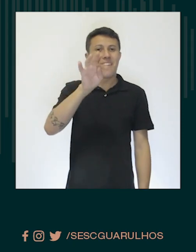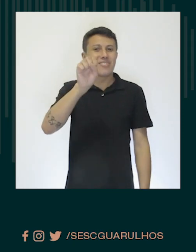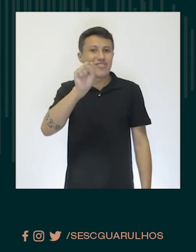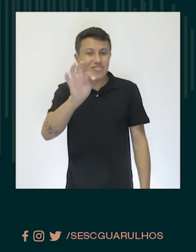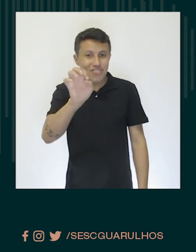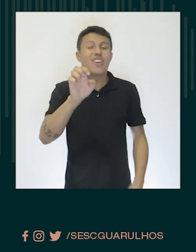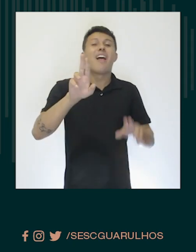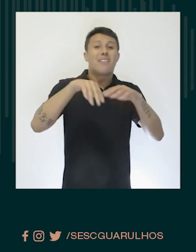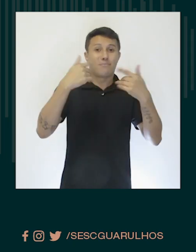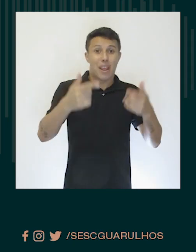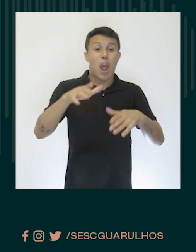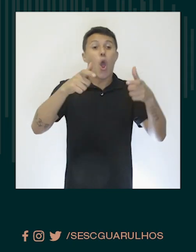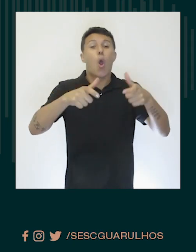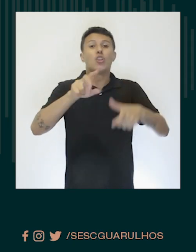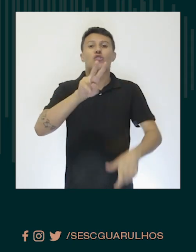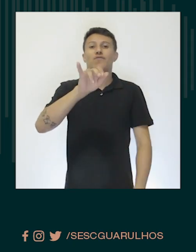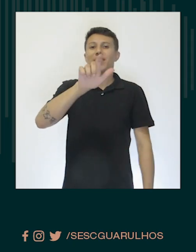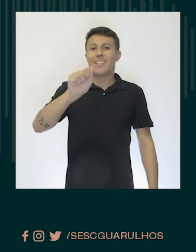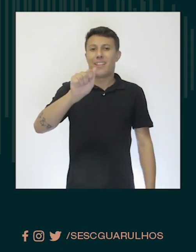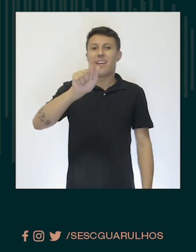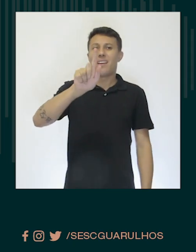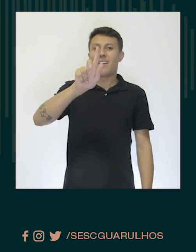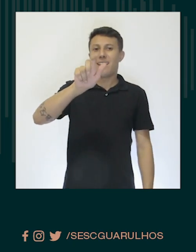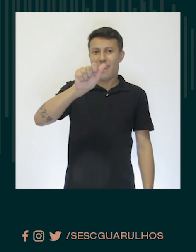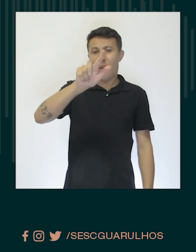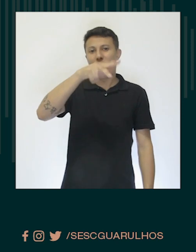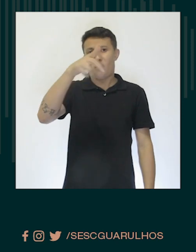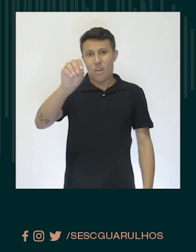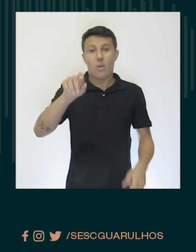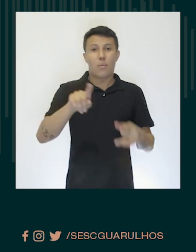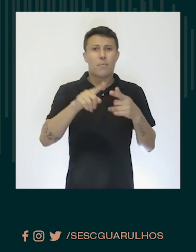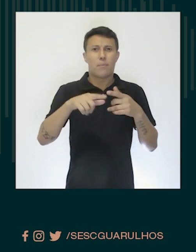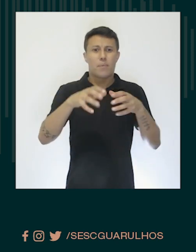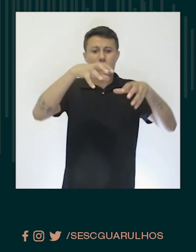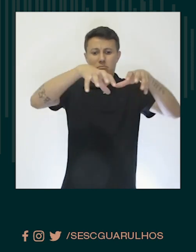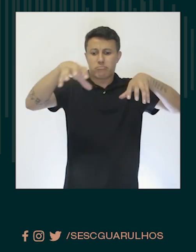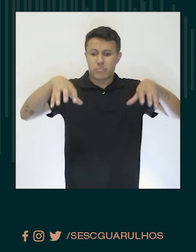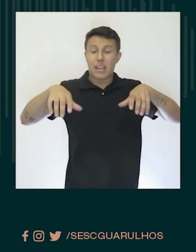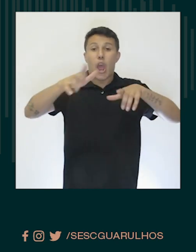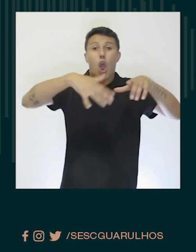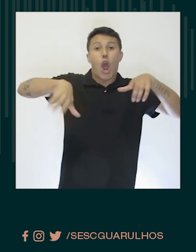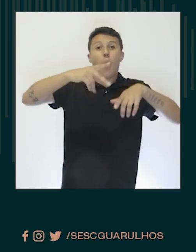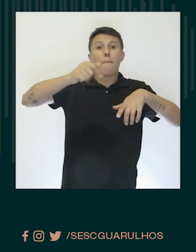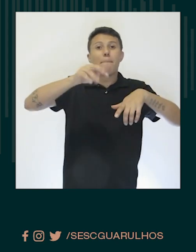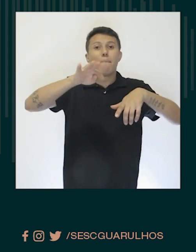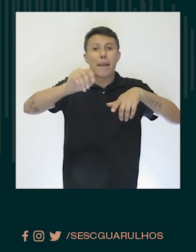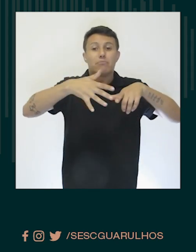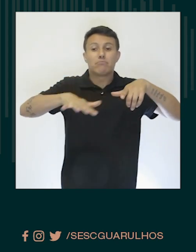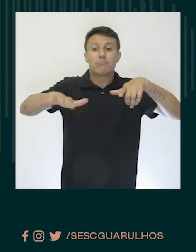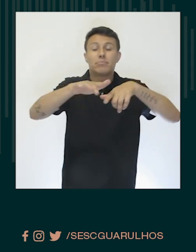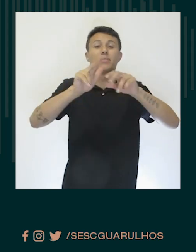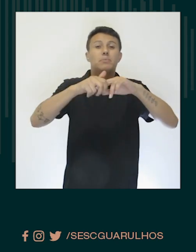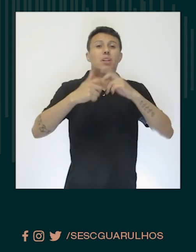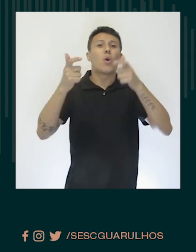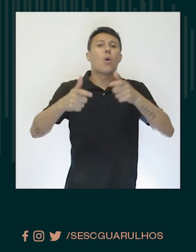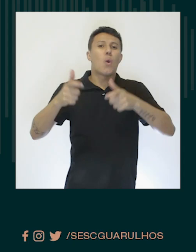ali na Vila Galvão, no Lago dos Patos, e foi bem grande, tocou o Edgar